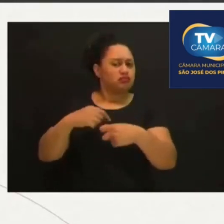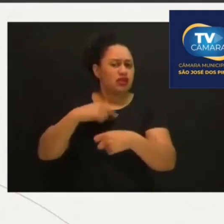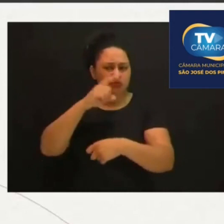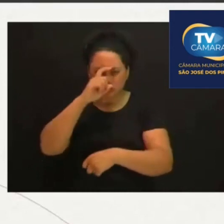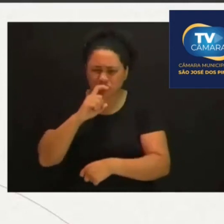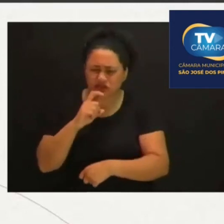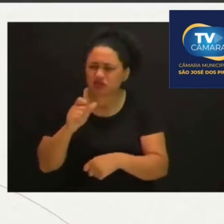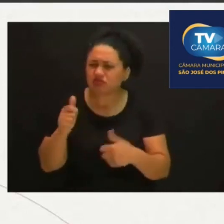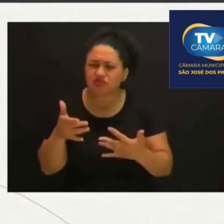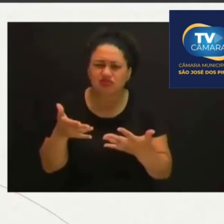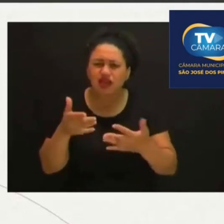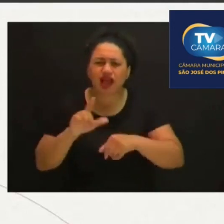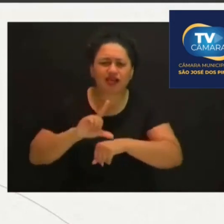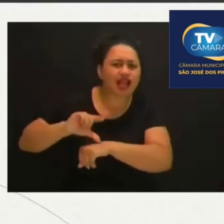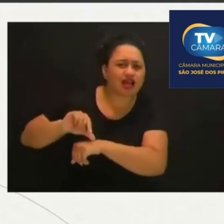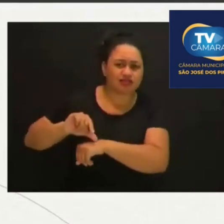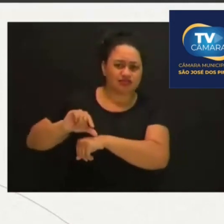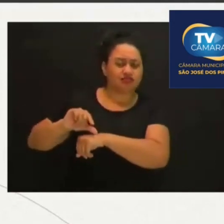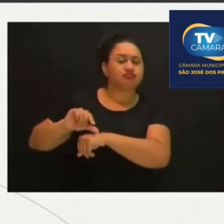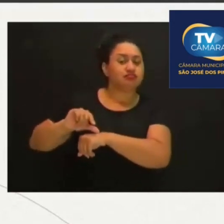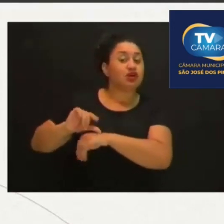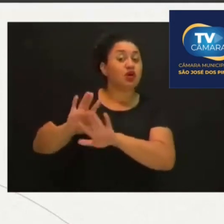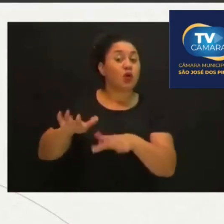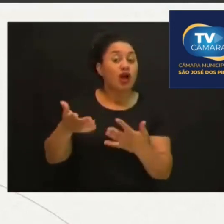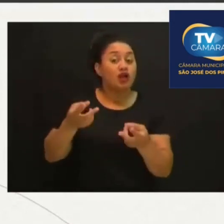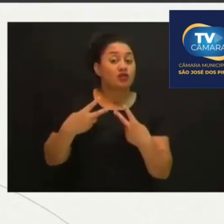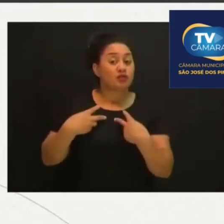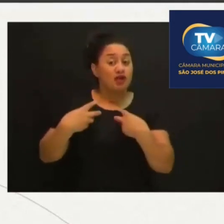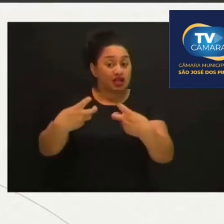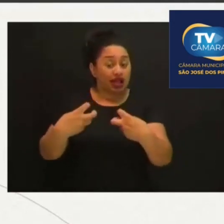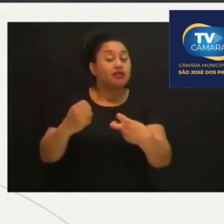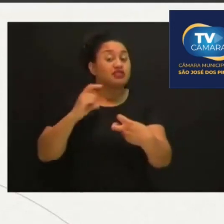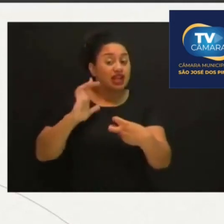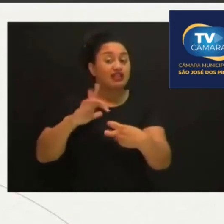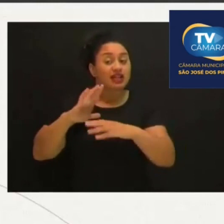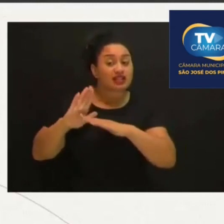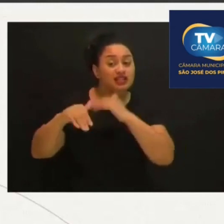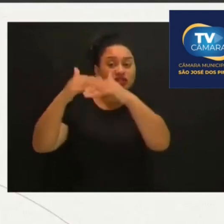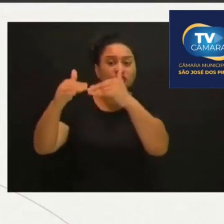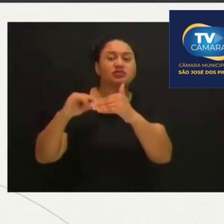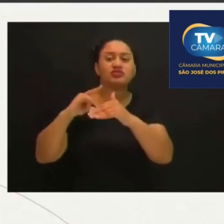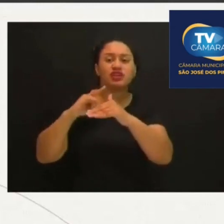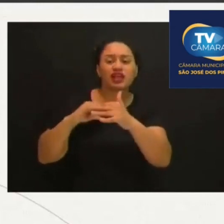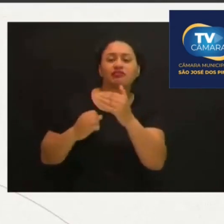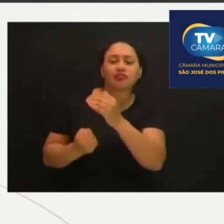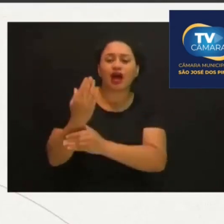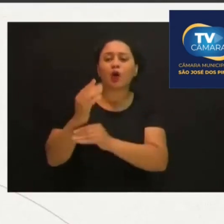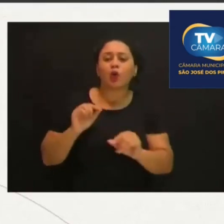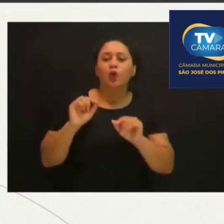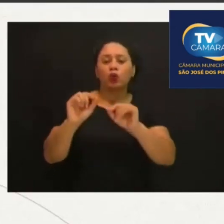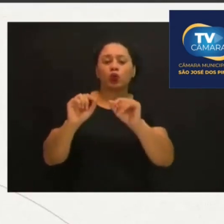menstrual. E quando ela percebe isso, na verdade, eu já tenho todo um desenvolvimento e já tenho uma formação do que a gente chama ali de